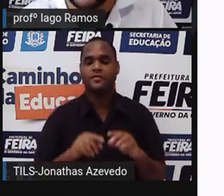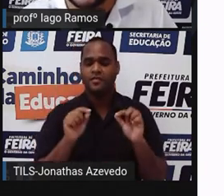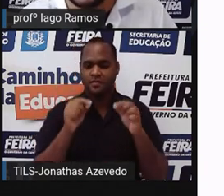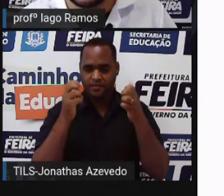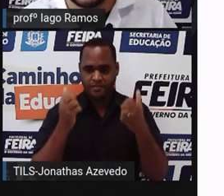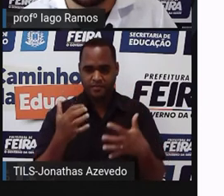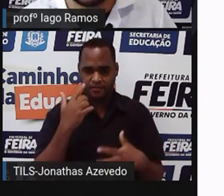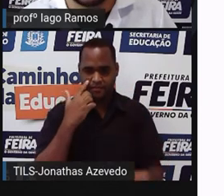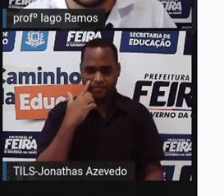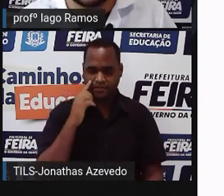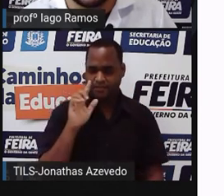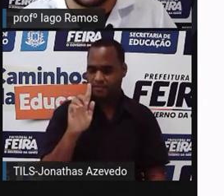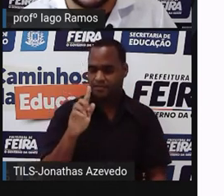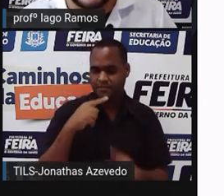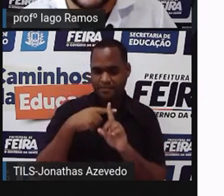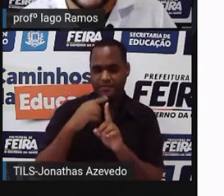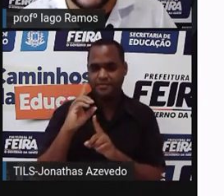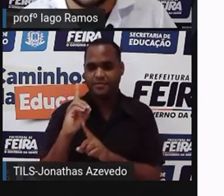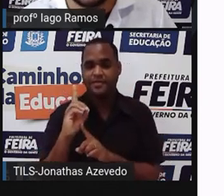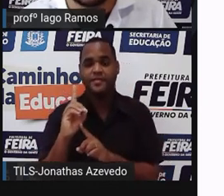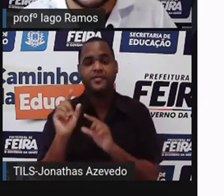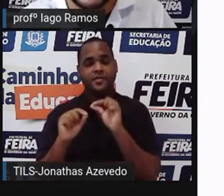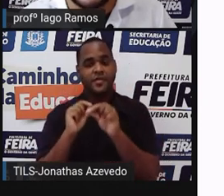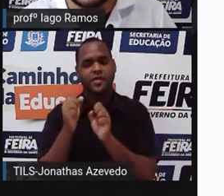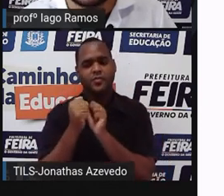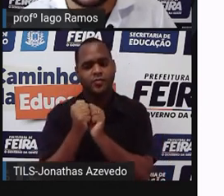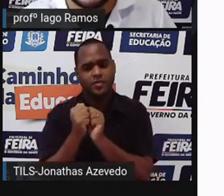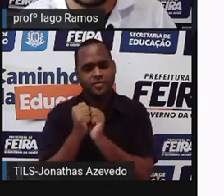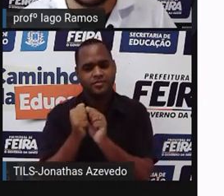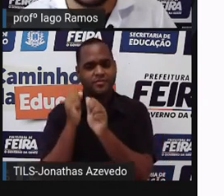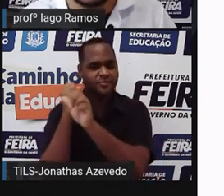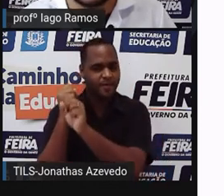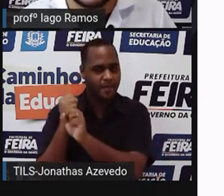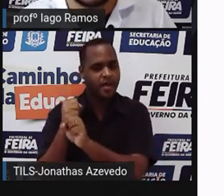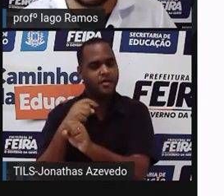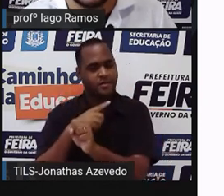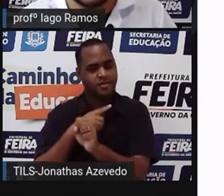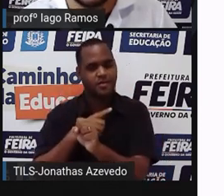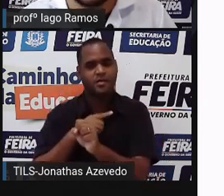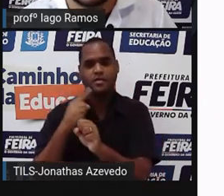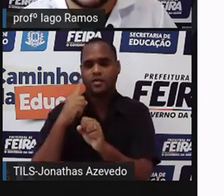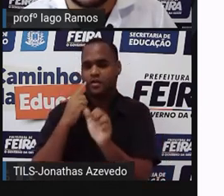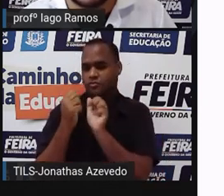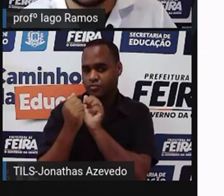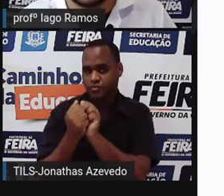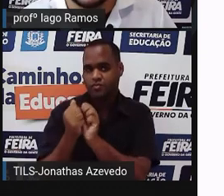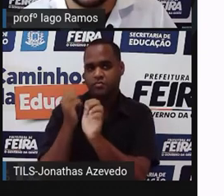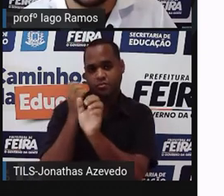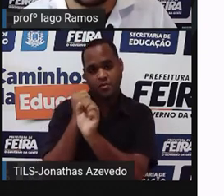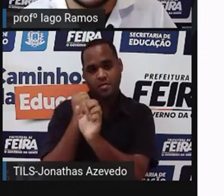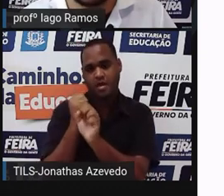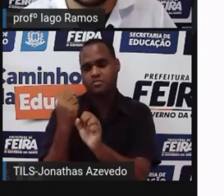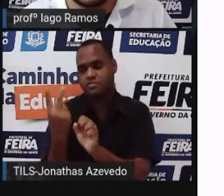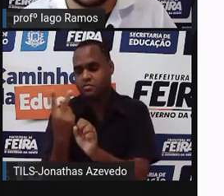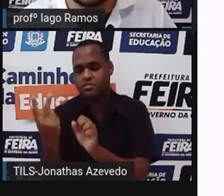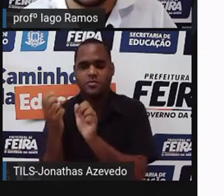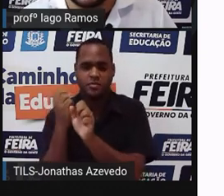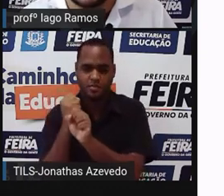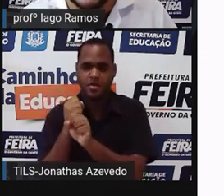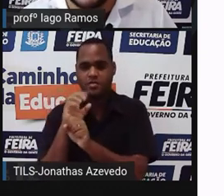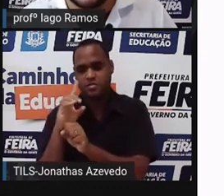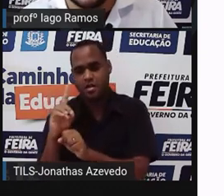esse negócio do G mais D, ó, é eu juntar esse lado com esse lado. Juntar o lado G com o lado